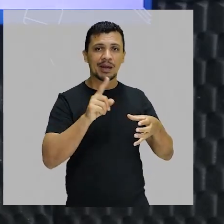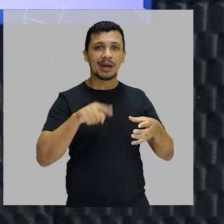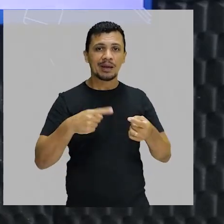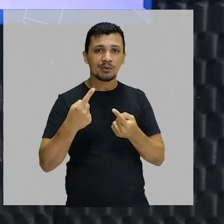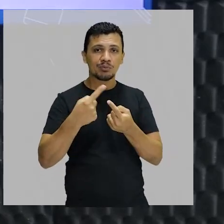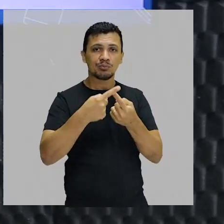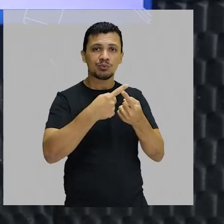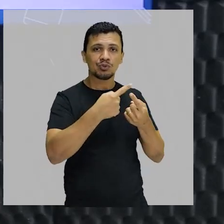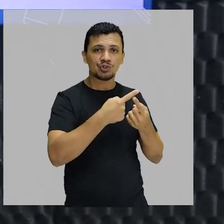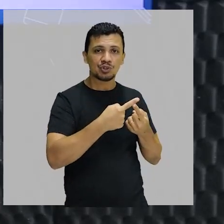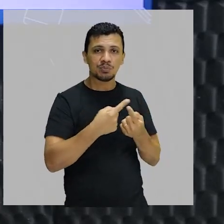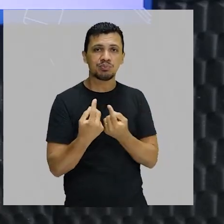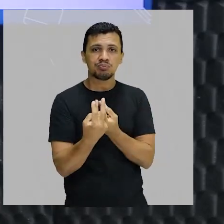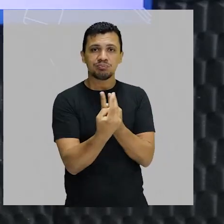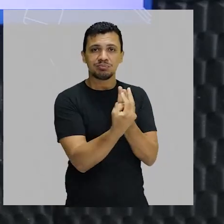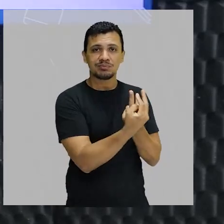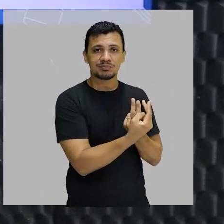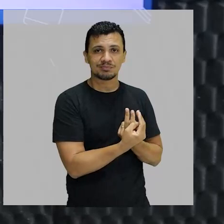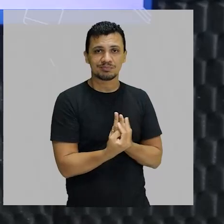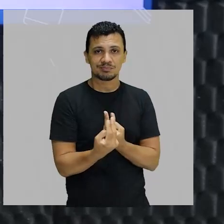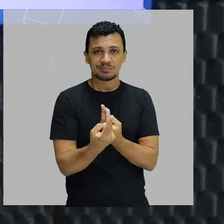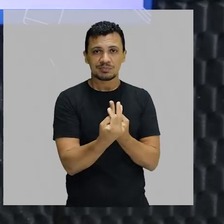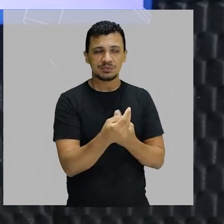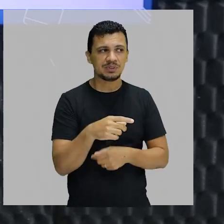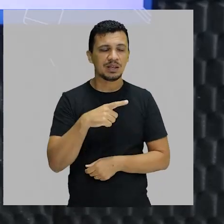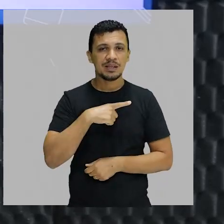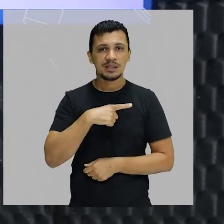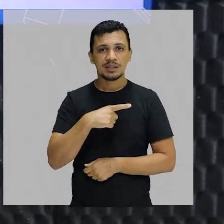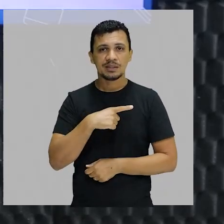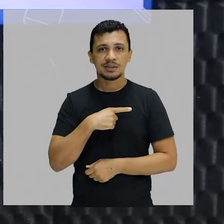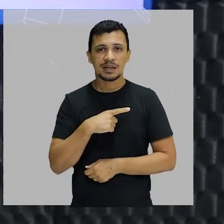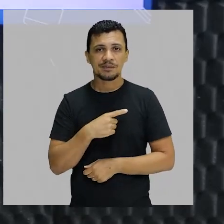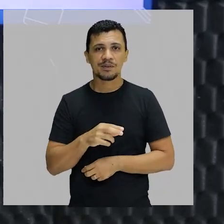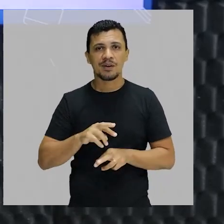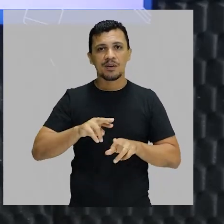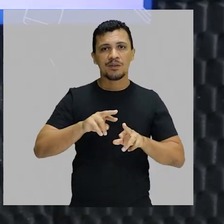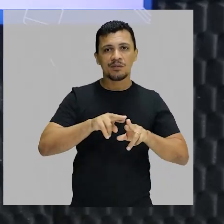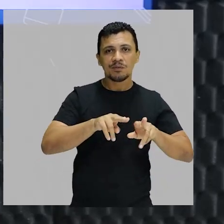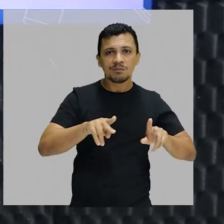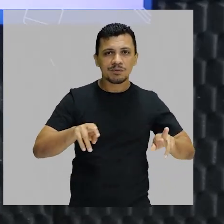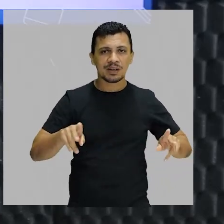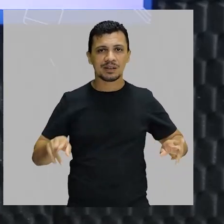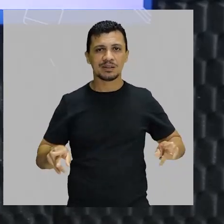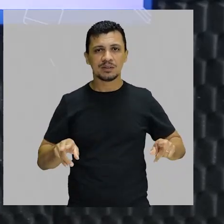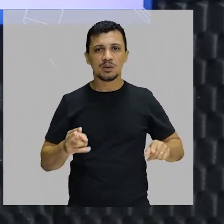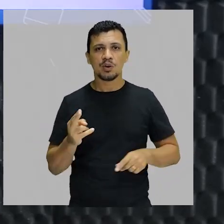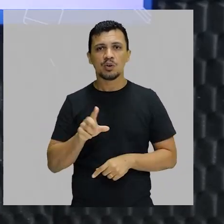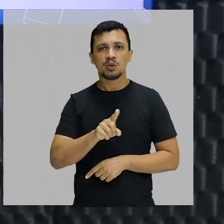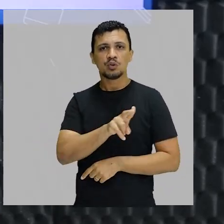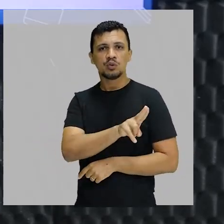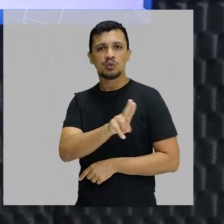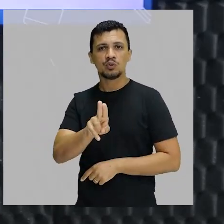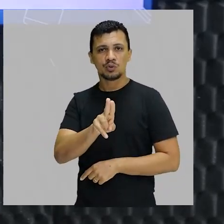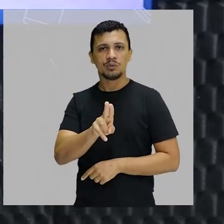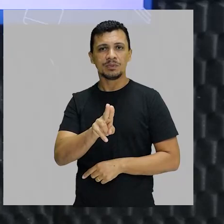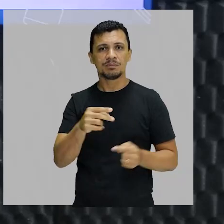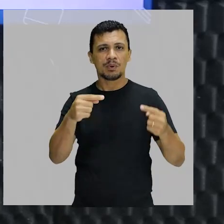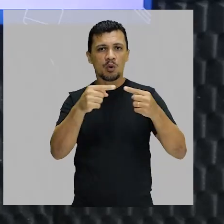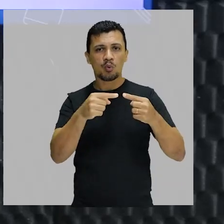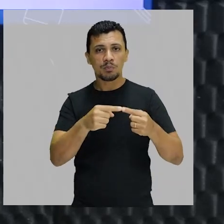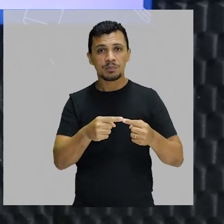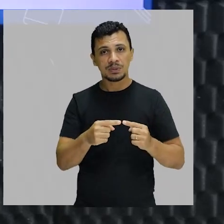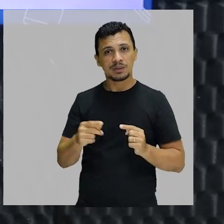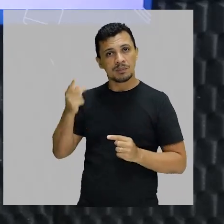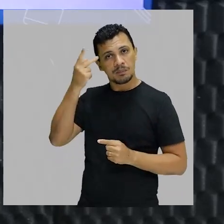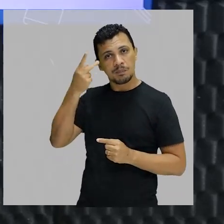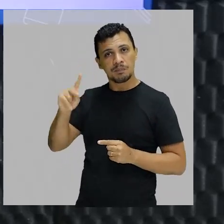tipo. Então, o substantivo coletivo eu tenho várias coisas da mesma espécie juntas com um nome só que o designe. Então, eu